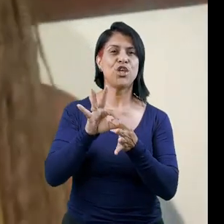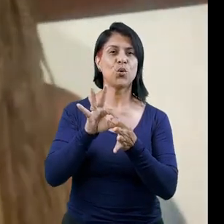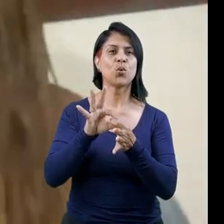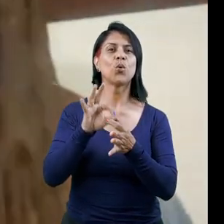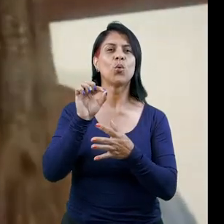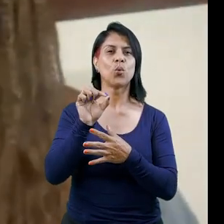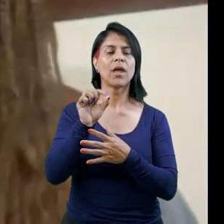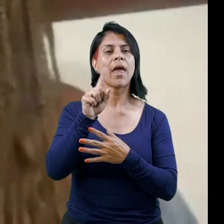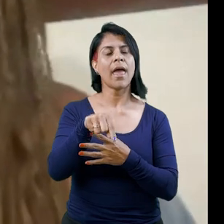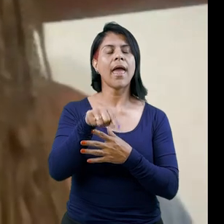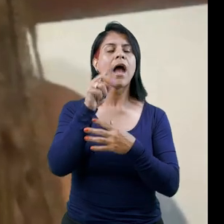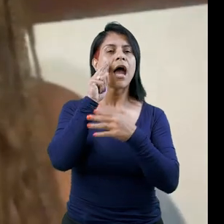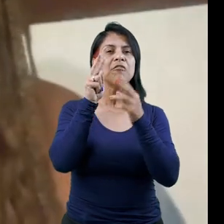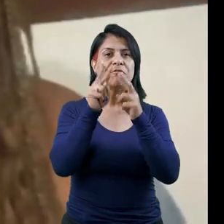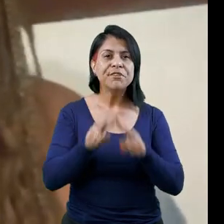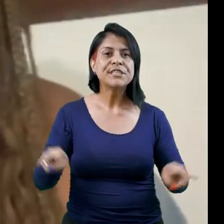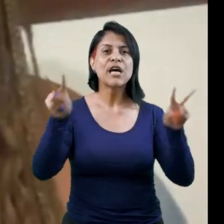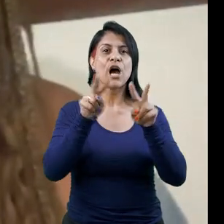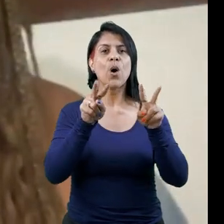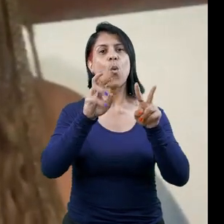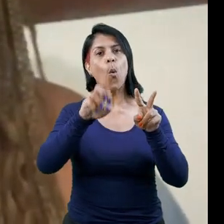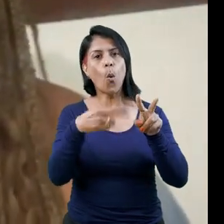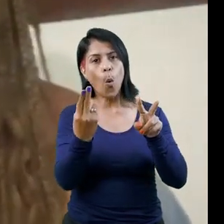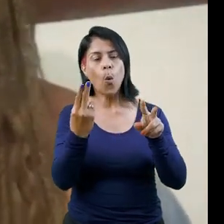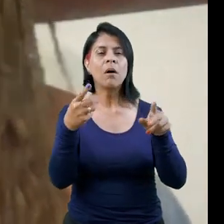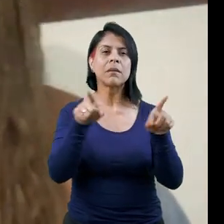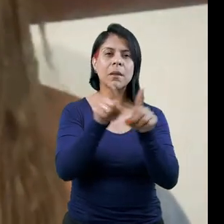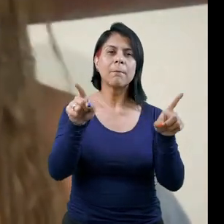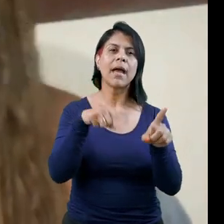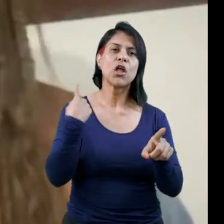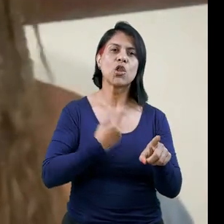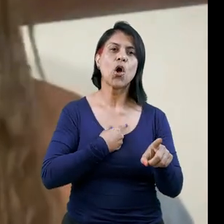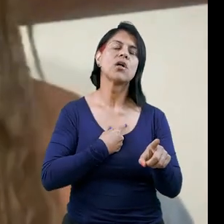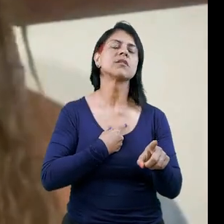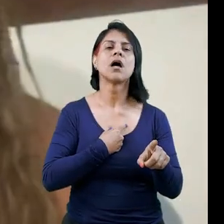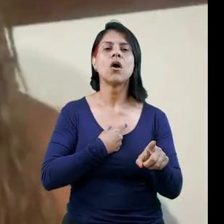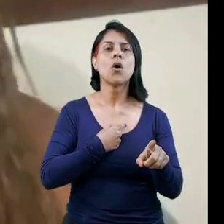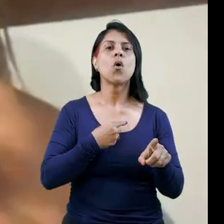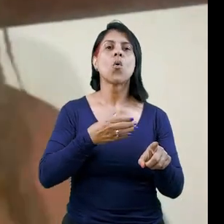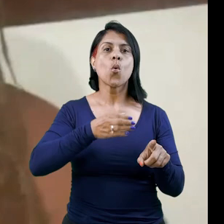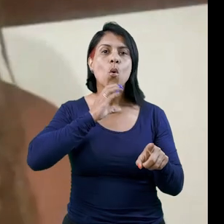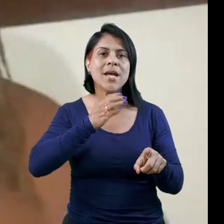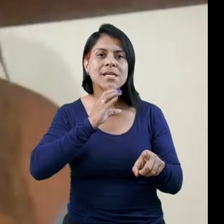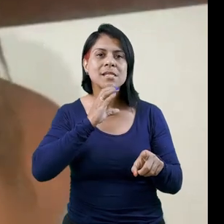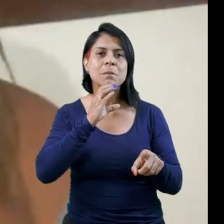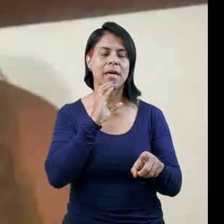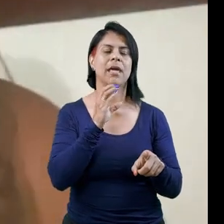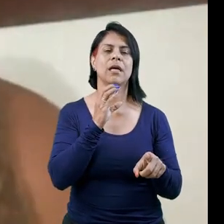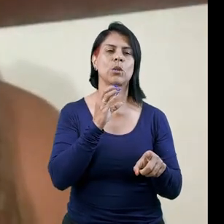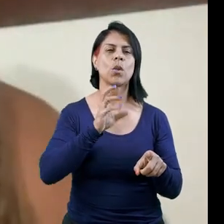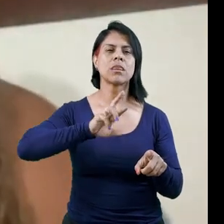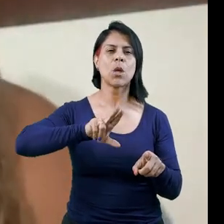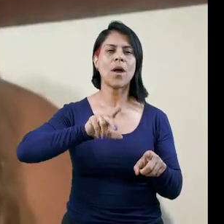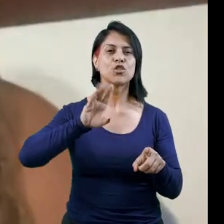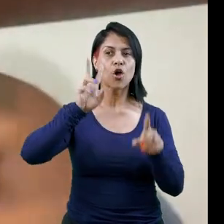à visão ou a cognição, ela não está restrita